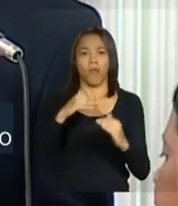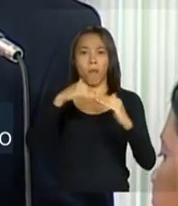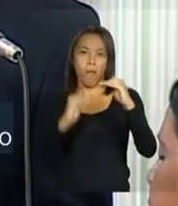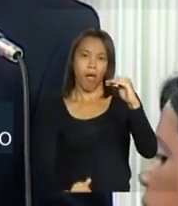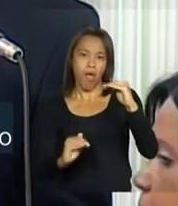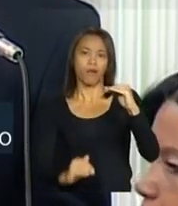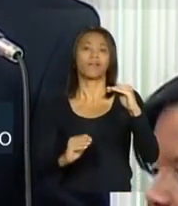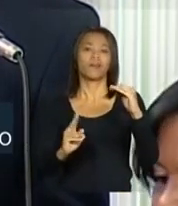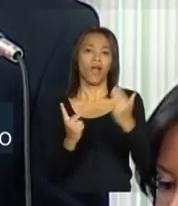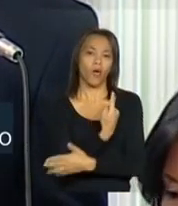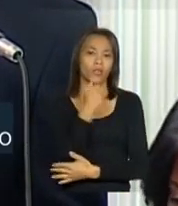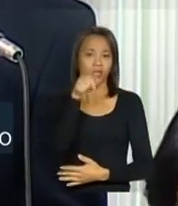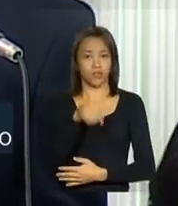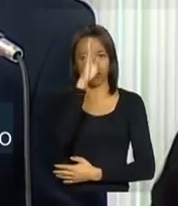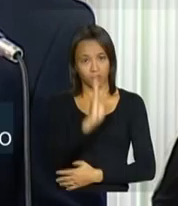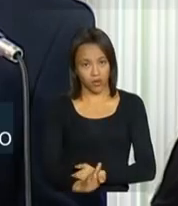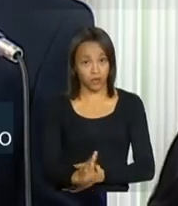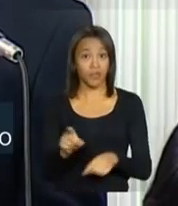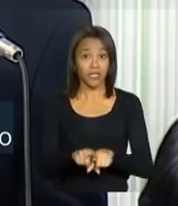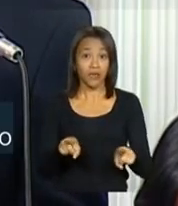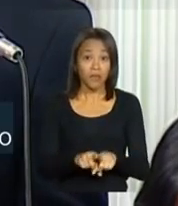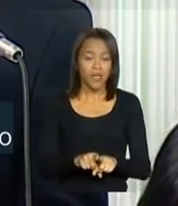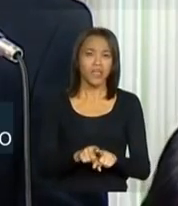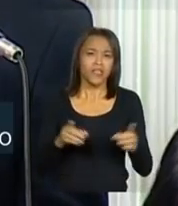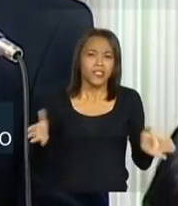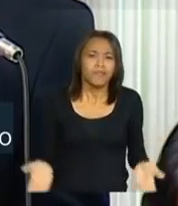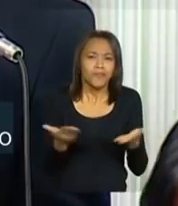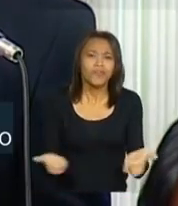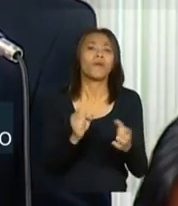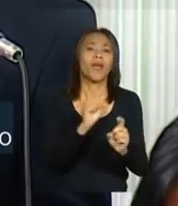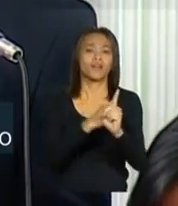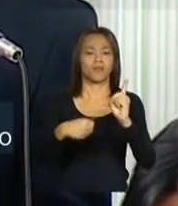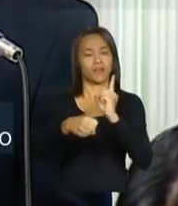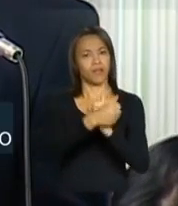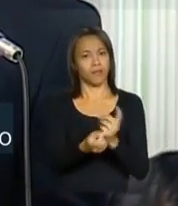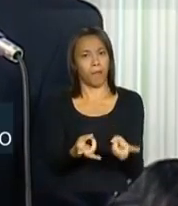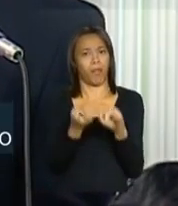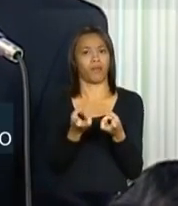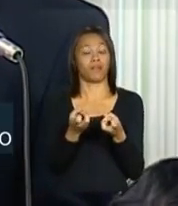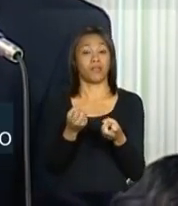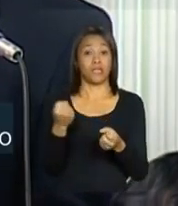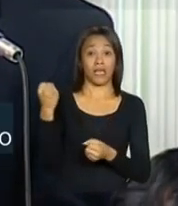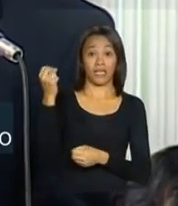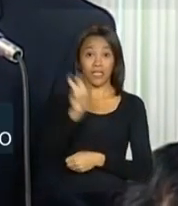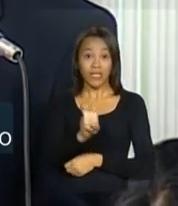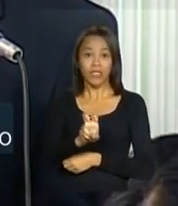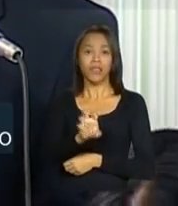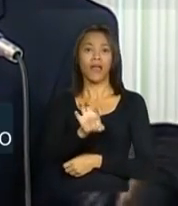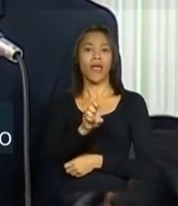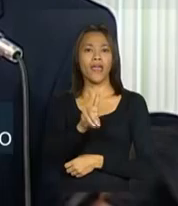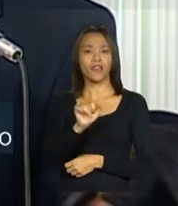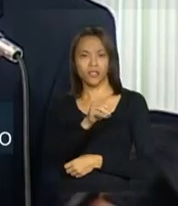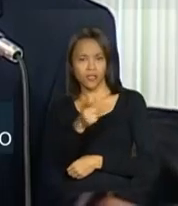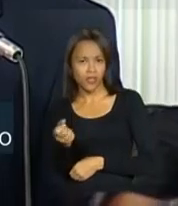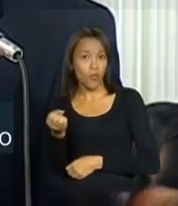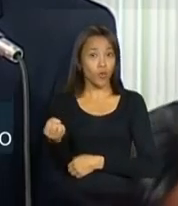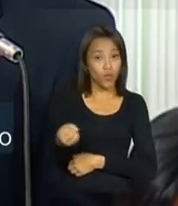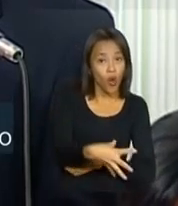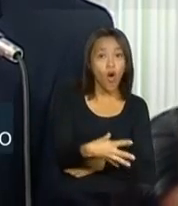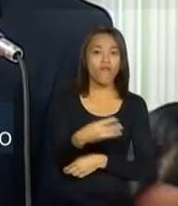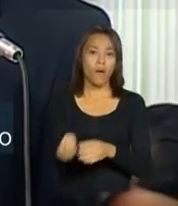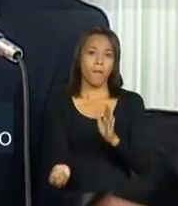nosso país, e sensibilizar a sociedade para tais questões. Na sua 5ª edição, em 2009, nova categoria